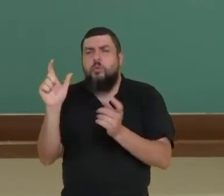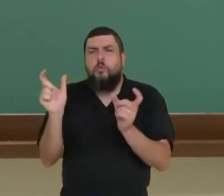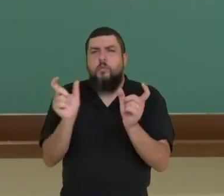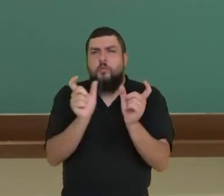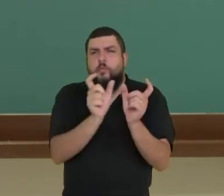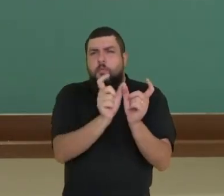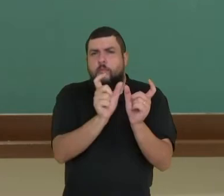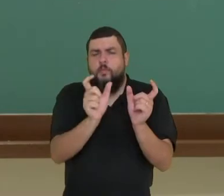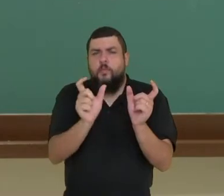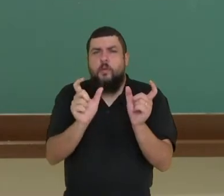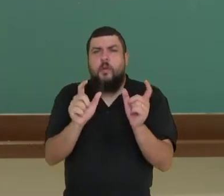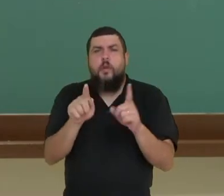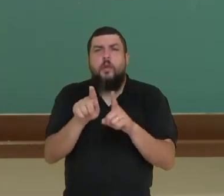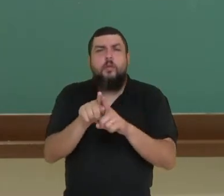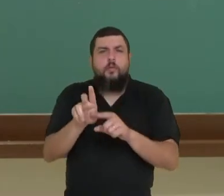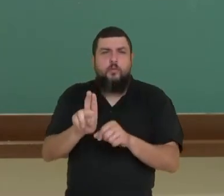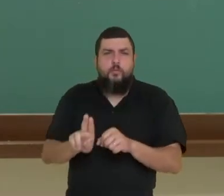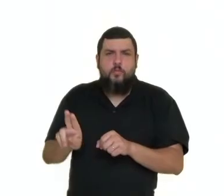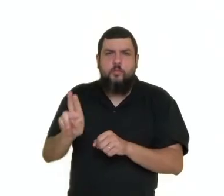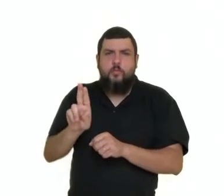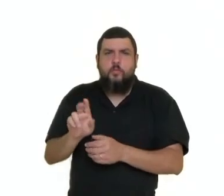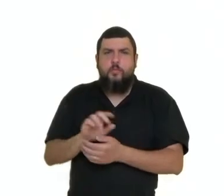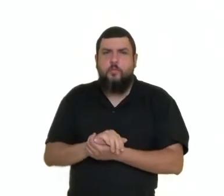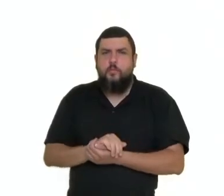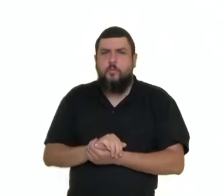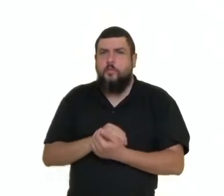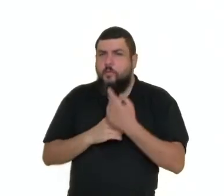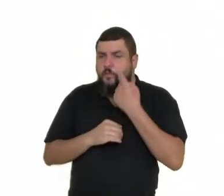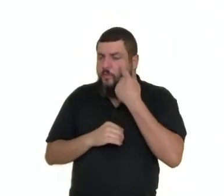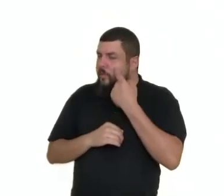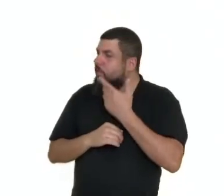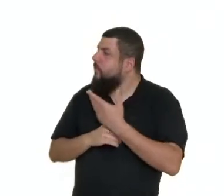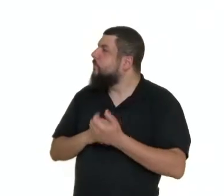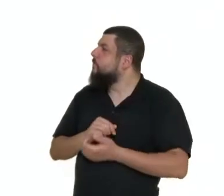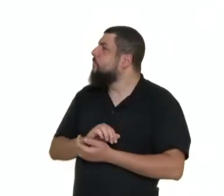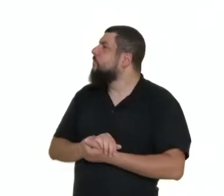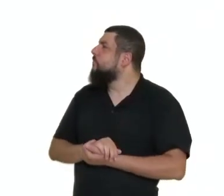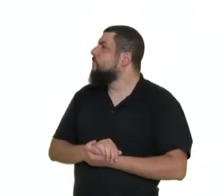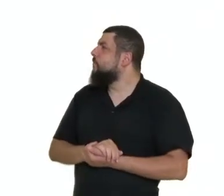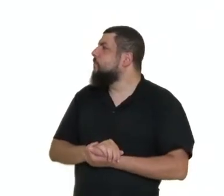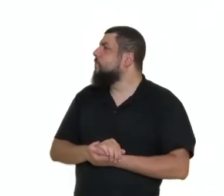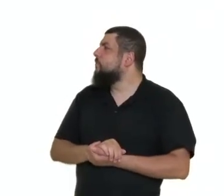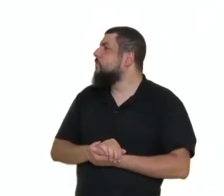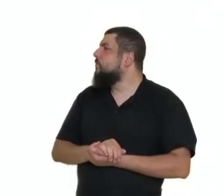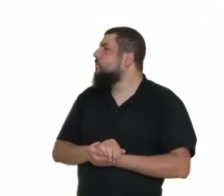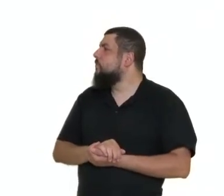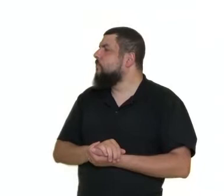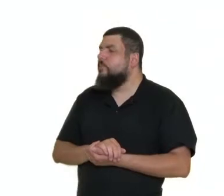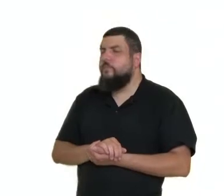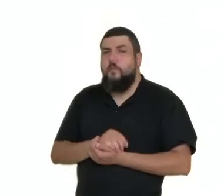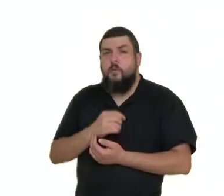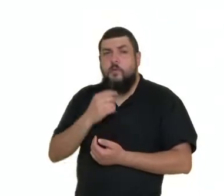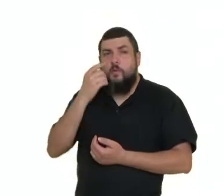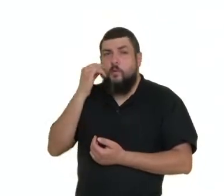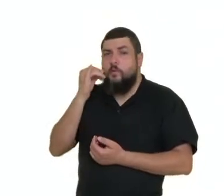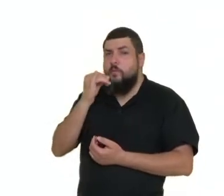outras utilizações aí, Las terminações que se utilizam podem ser muito variadas. Olha os exemplos